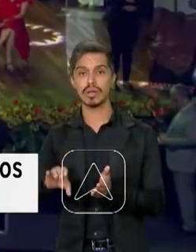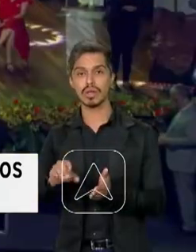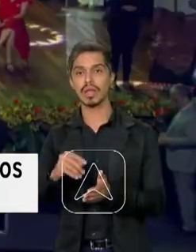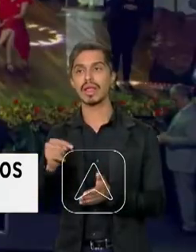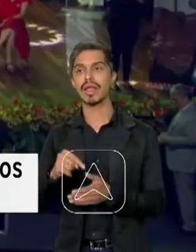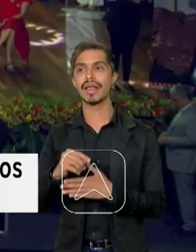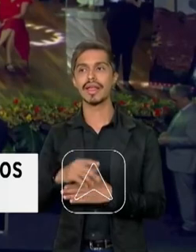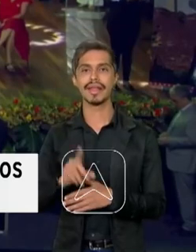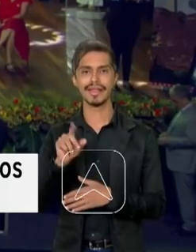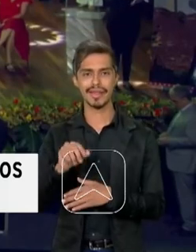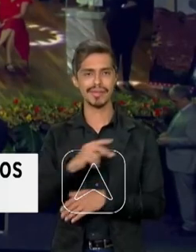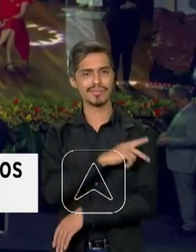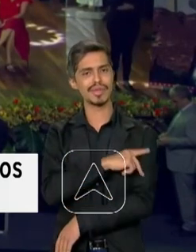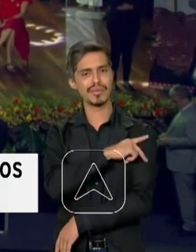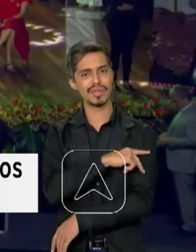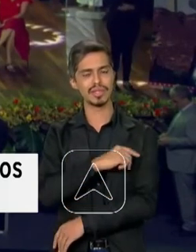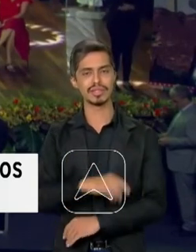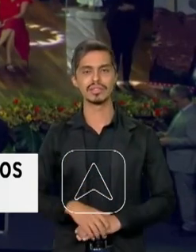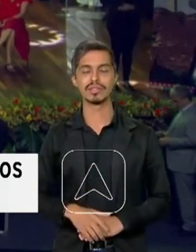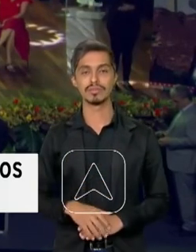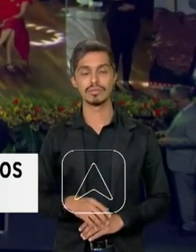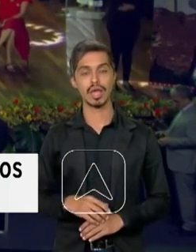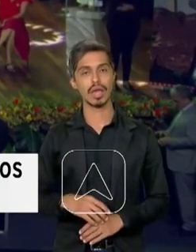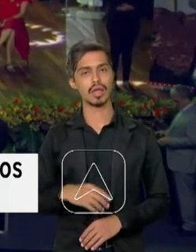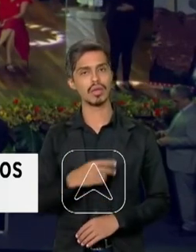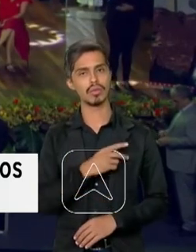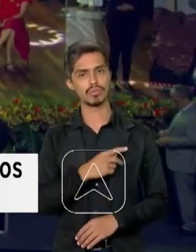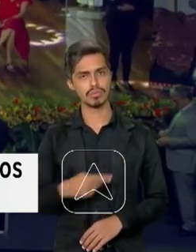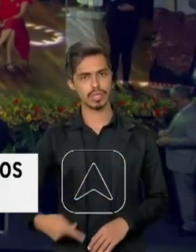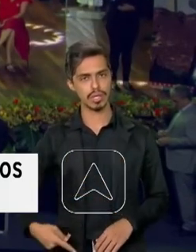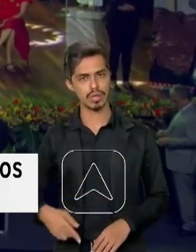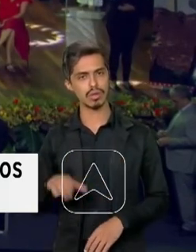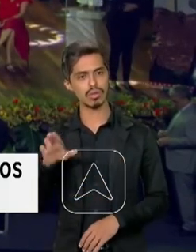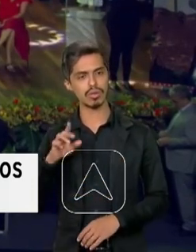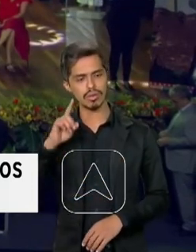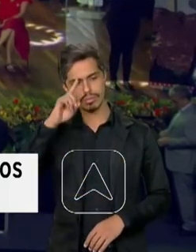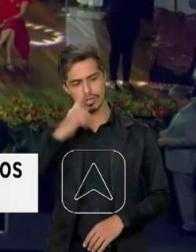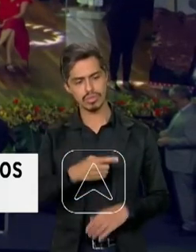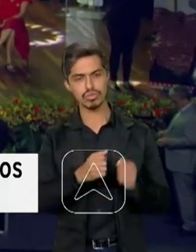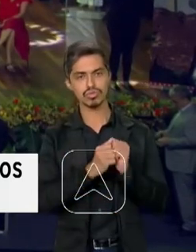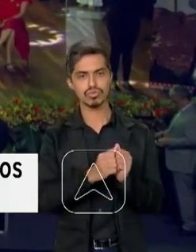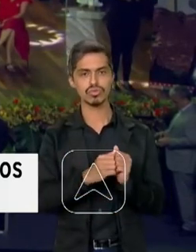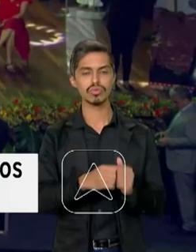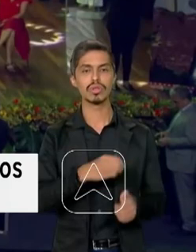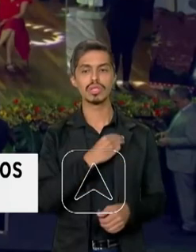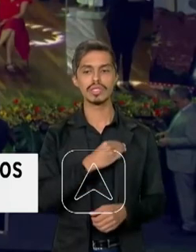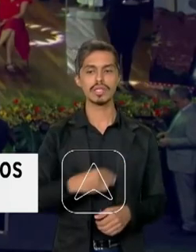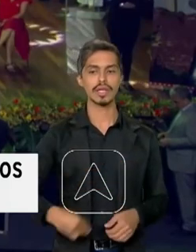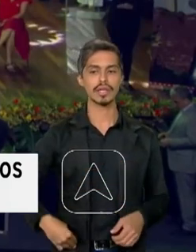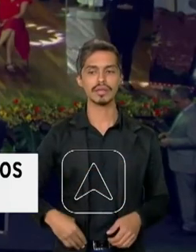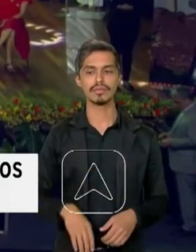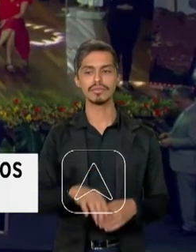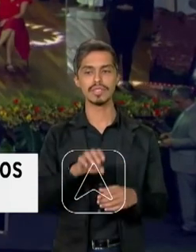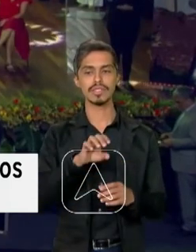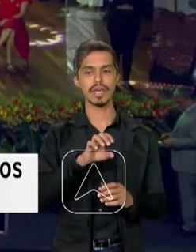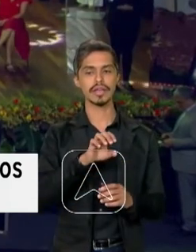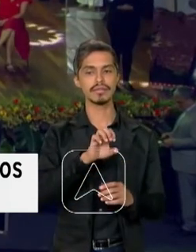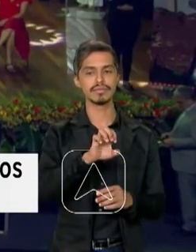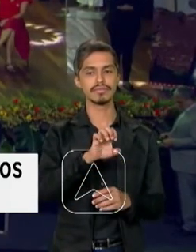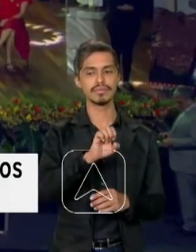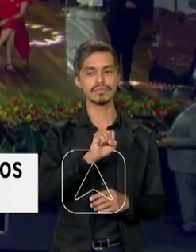o presidente Lula nos determinou que a gente pudesse ao lado da ministra ex de toda a equipe do